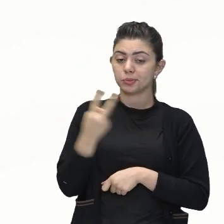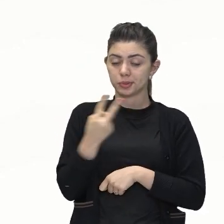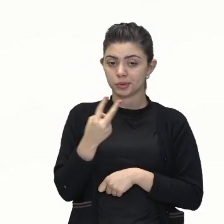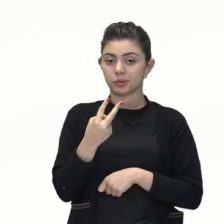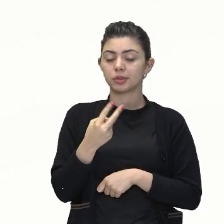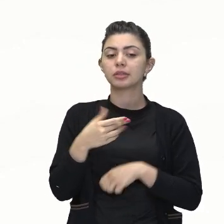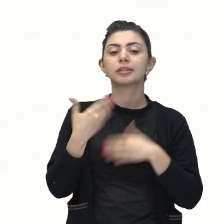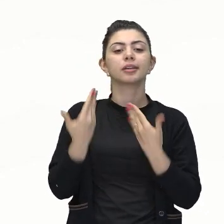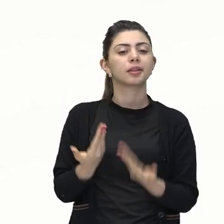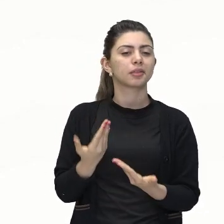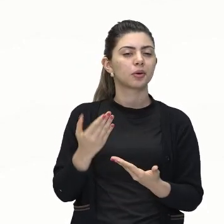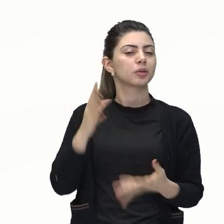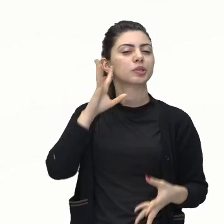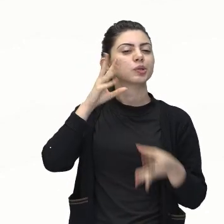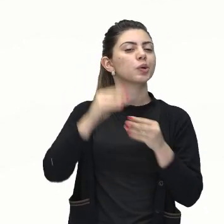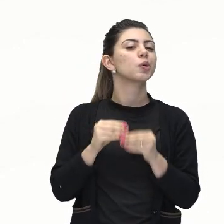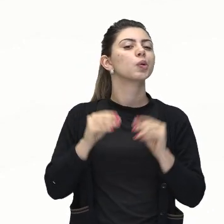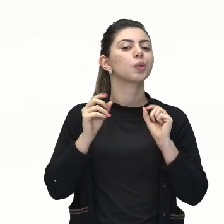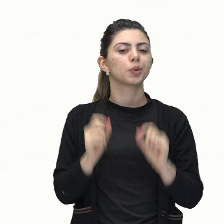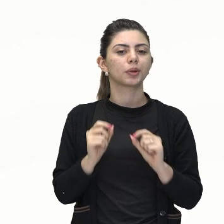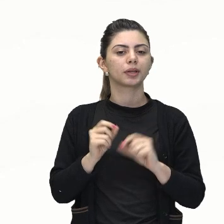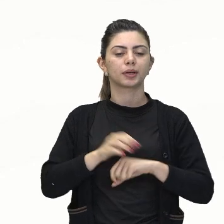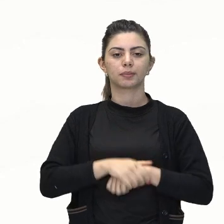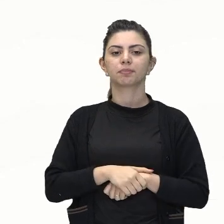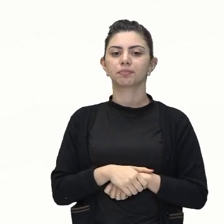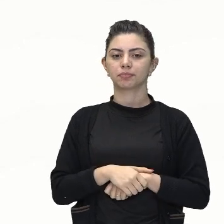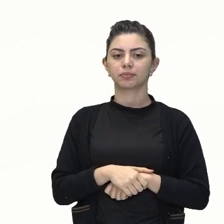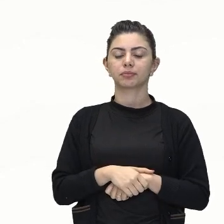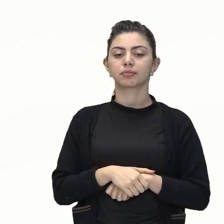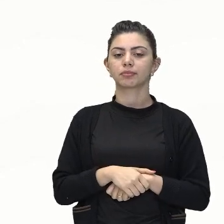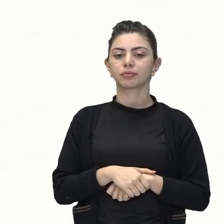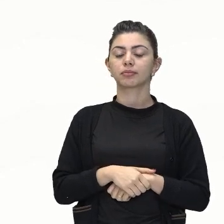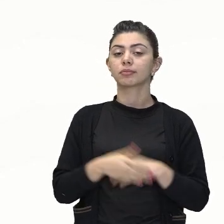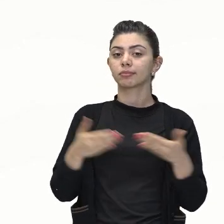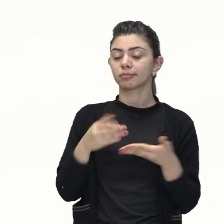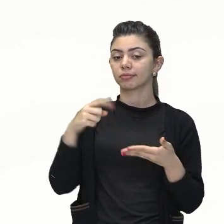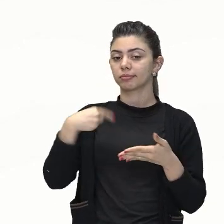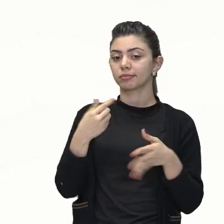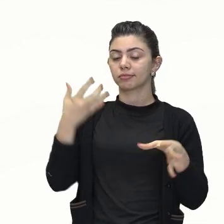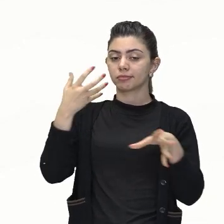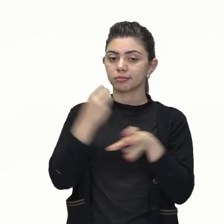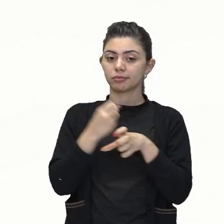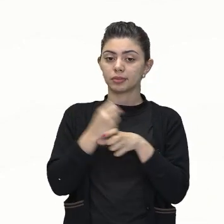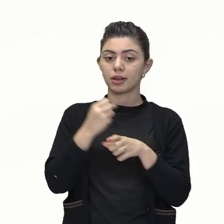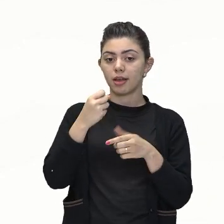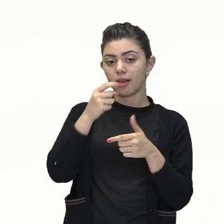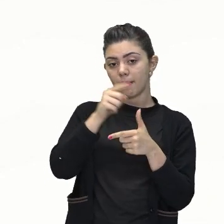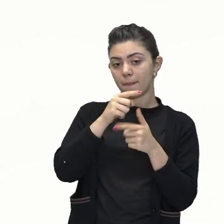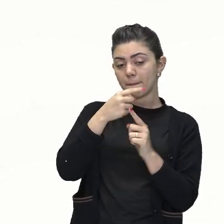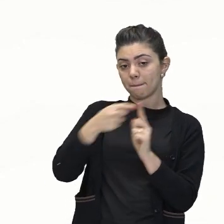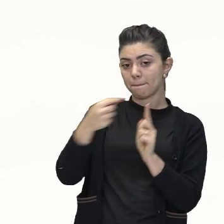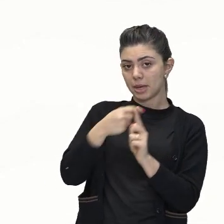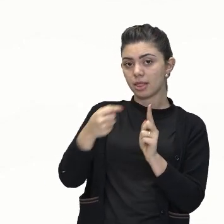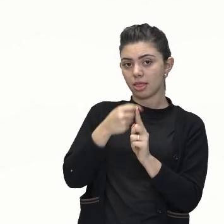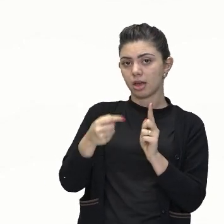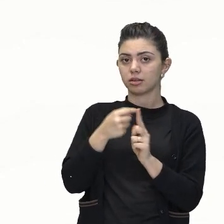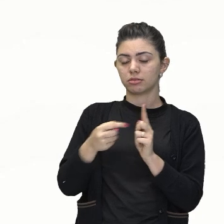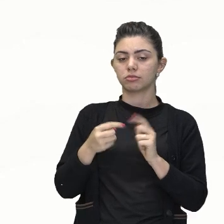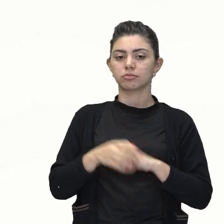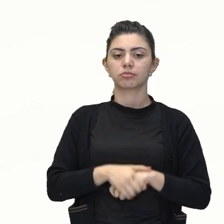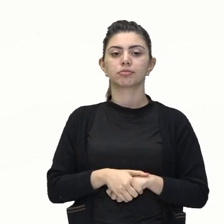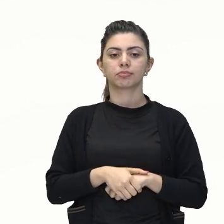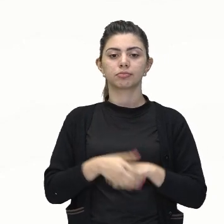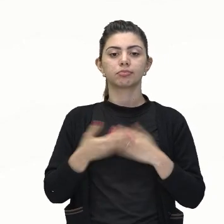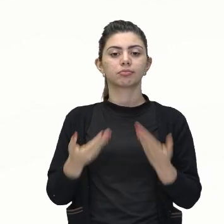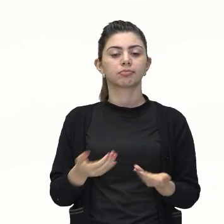porque, então, eu vou pegar e calcular a medida, a metade dessa medida, não é isso? Então,